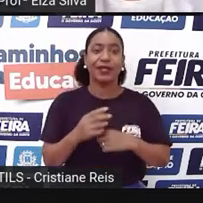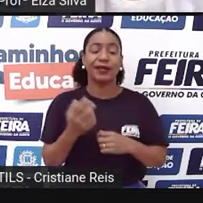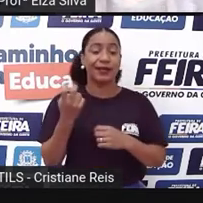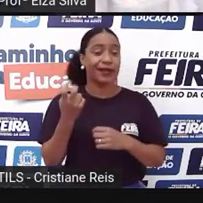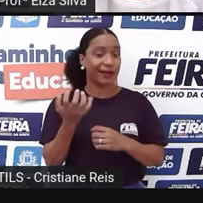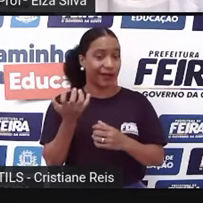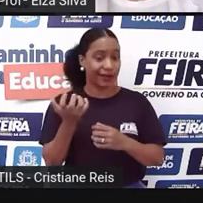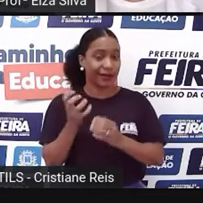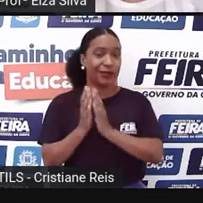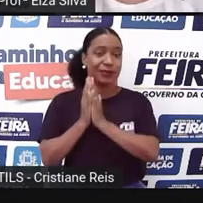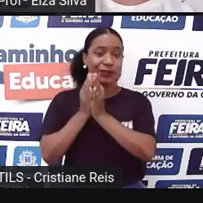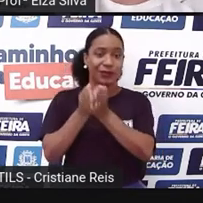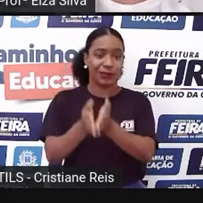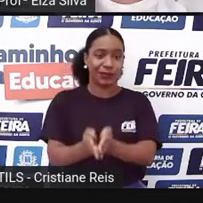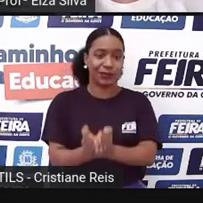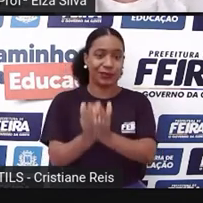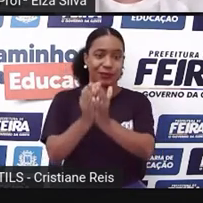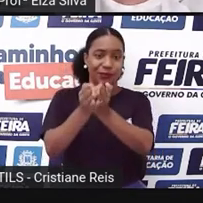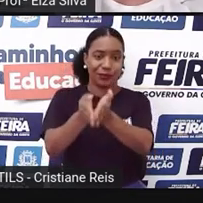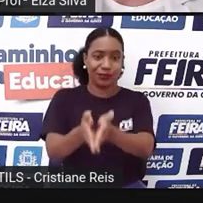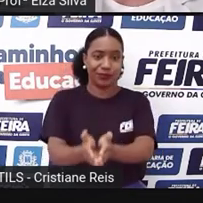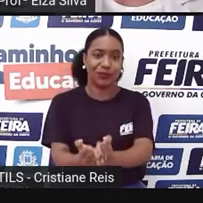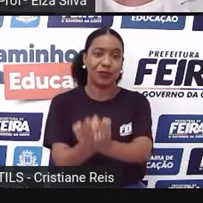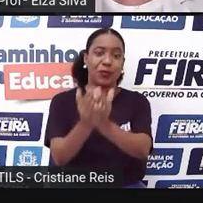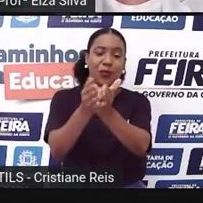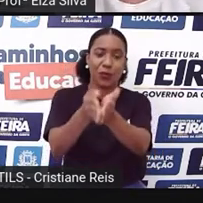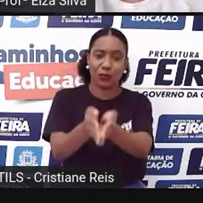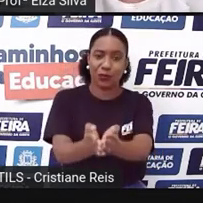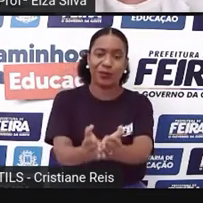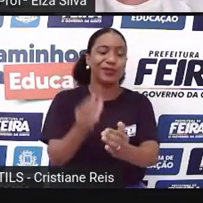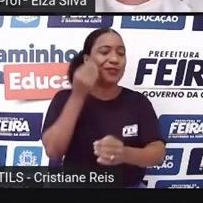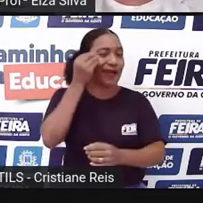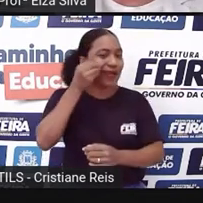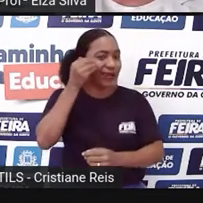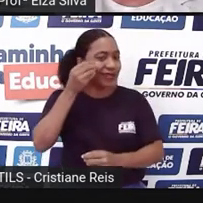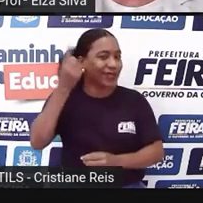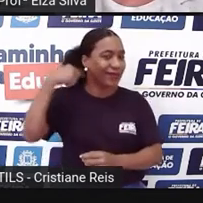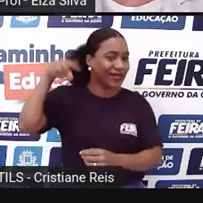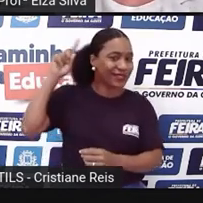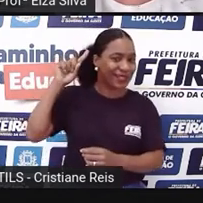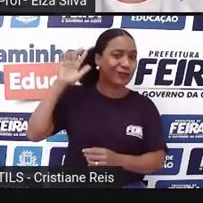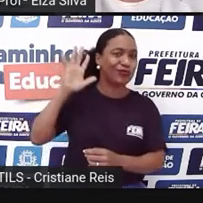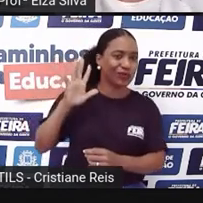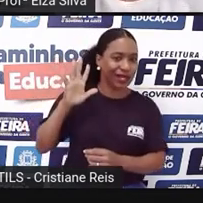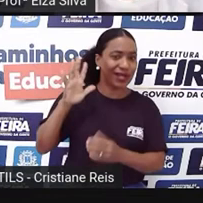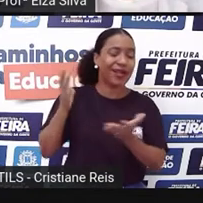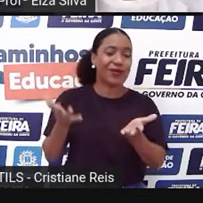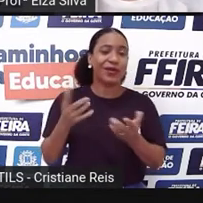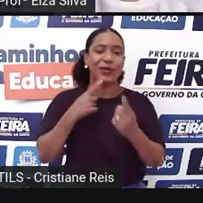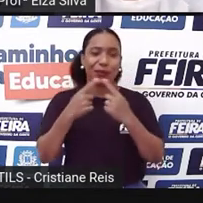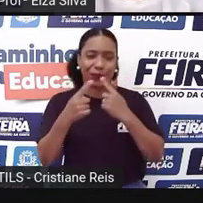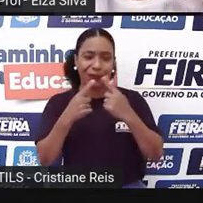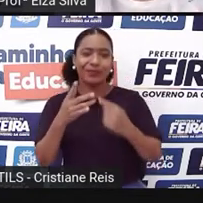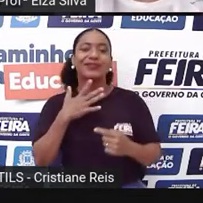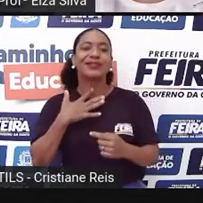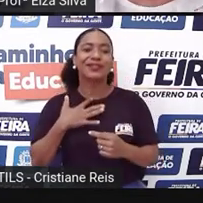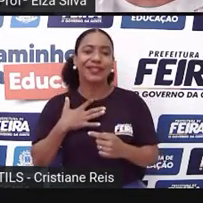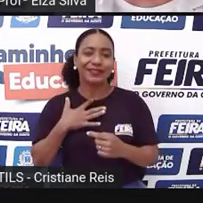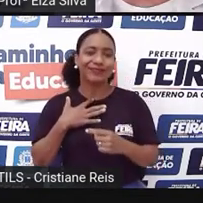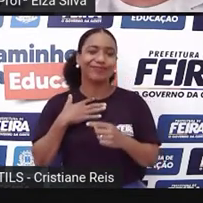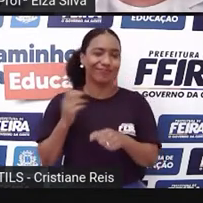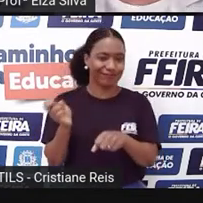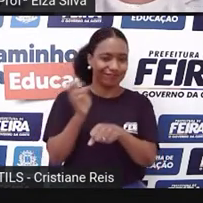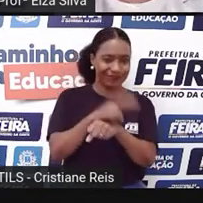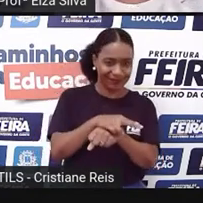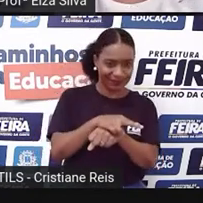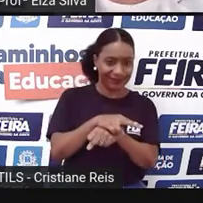ele pode ter maiores níveis de resiliência pessoal, de persistência e autodireção do que uma outra